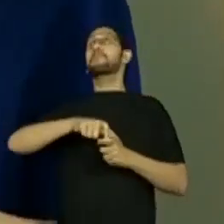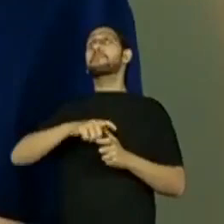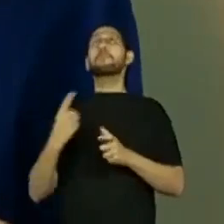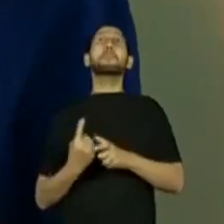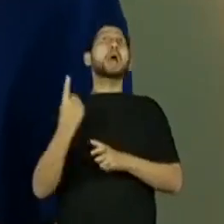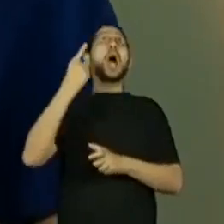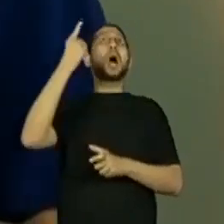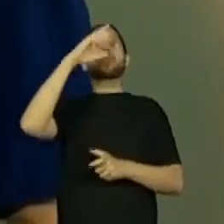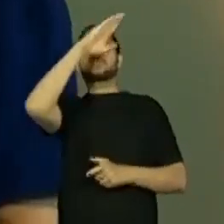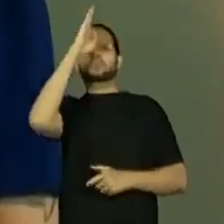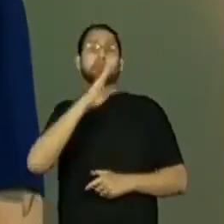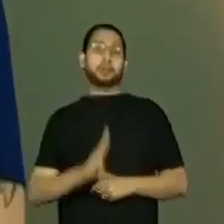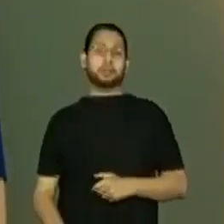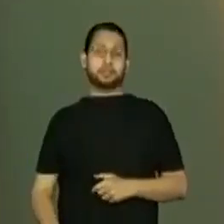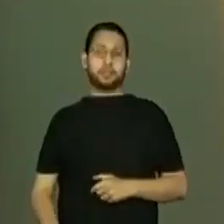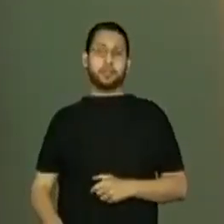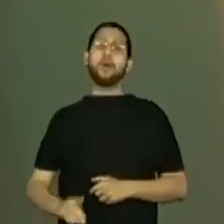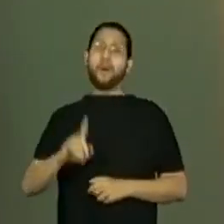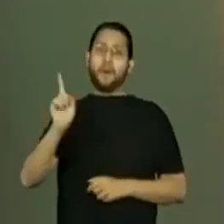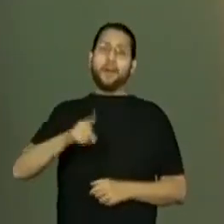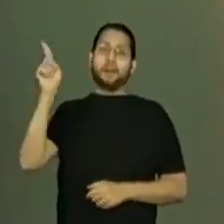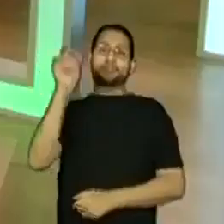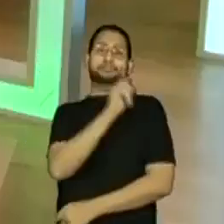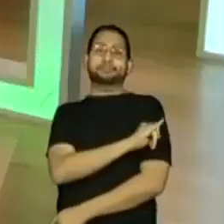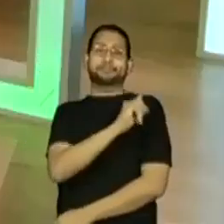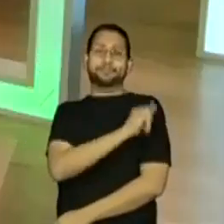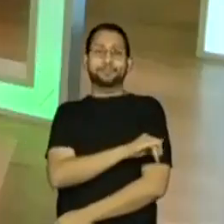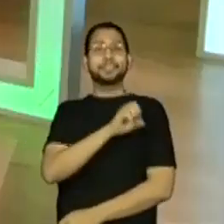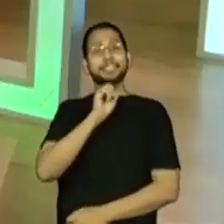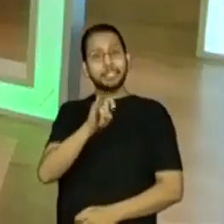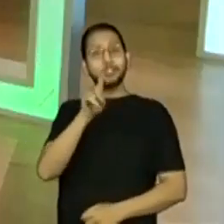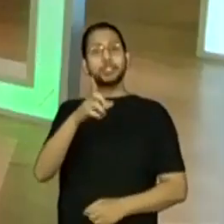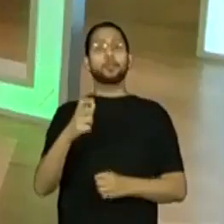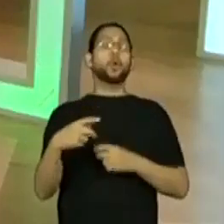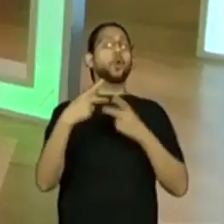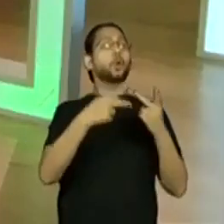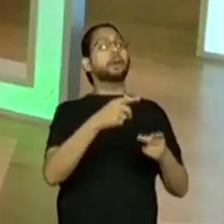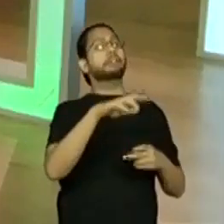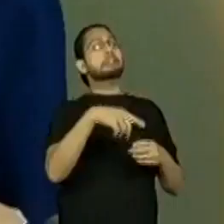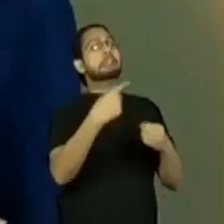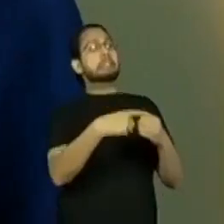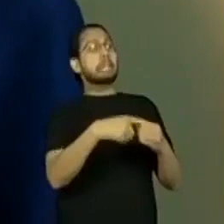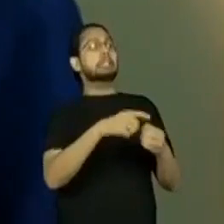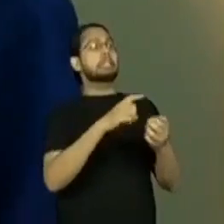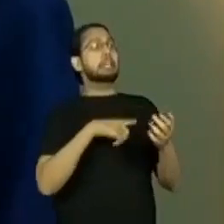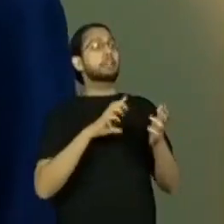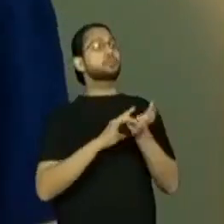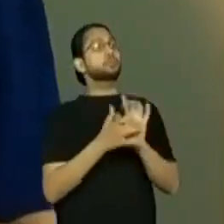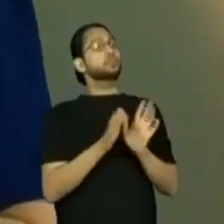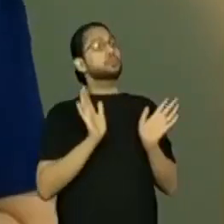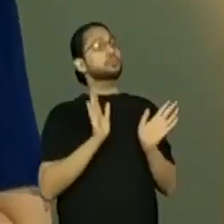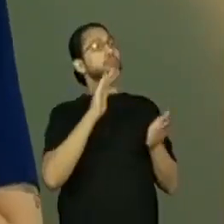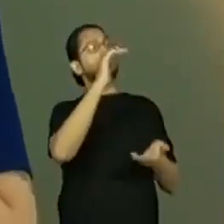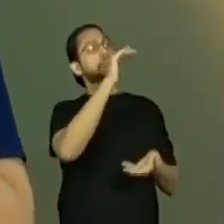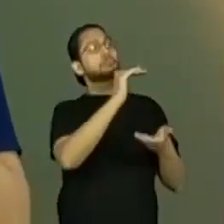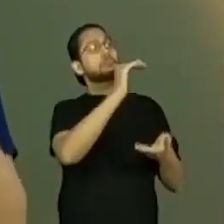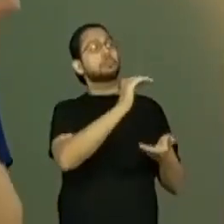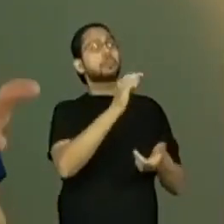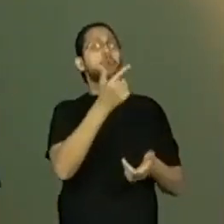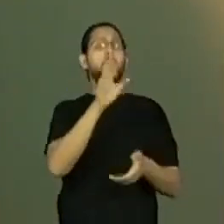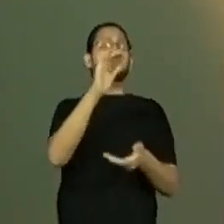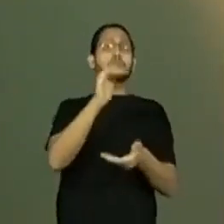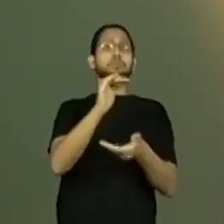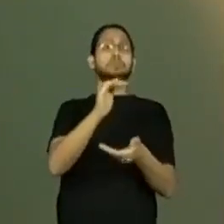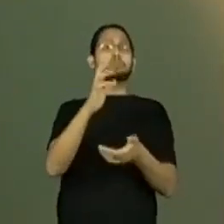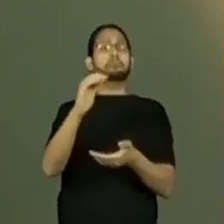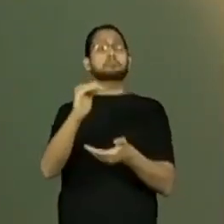do Brasil, tá? Então, se você já foi para alguma cidade e